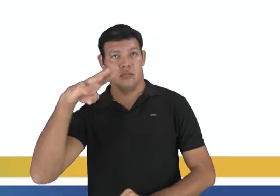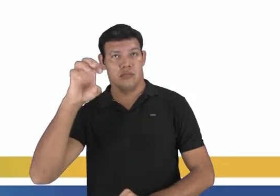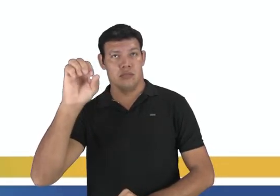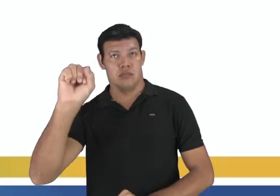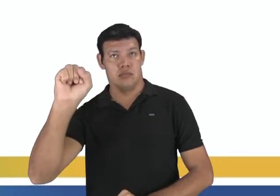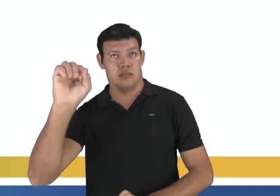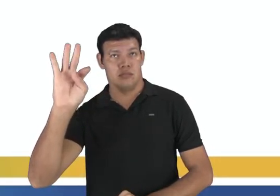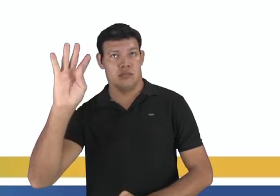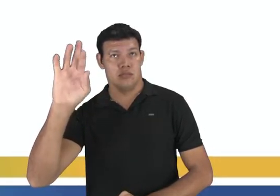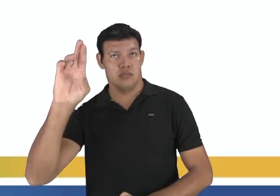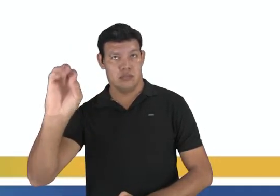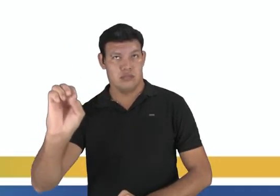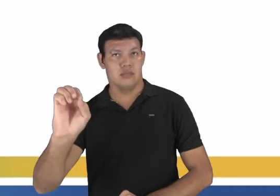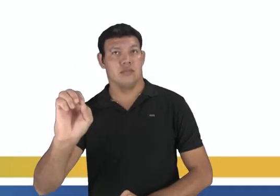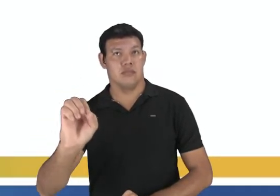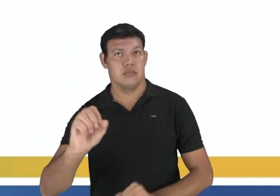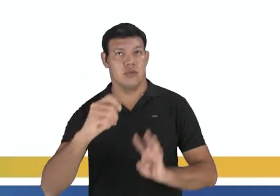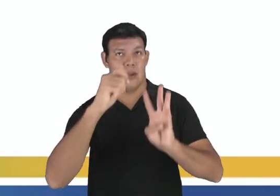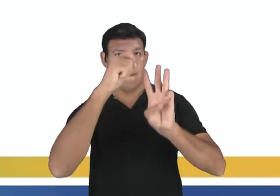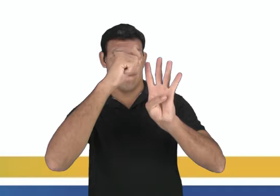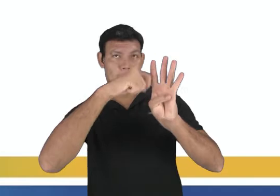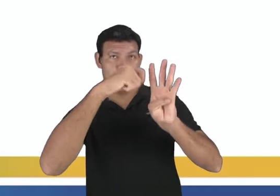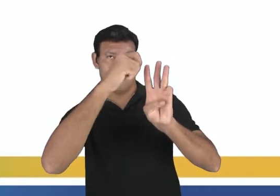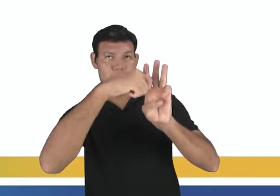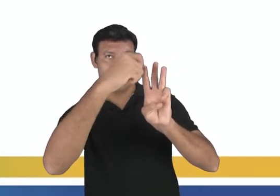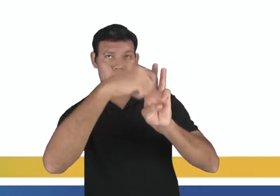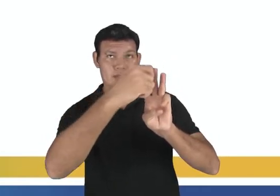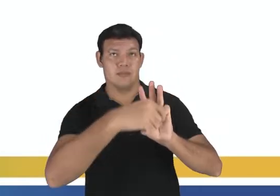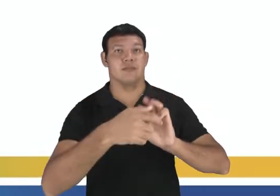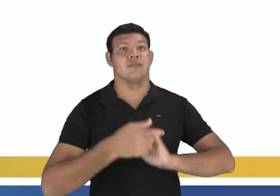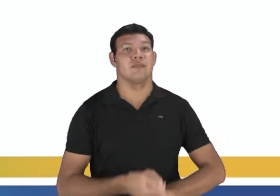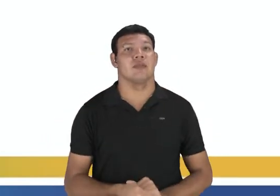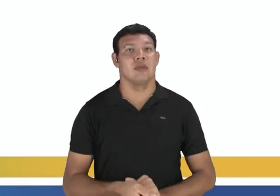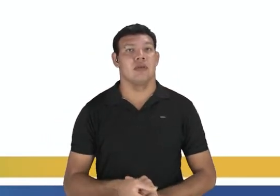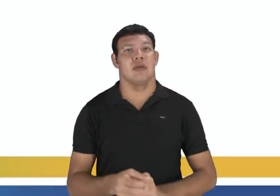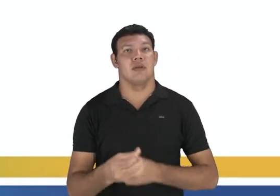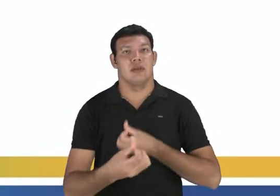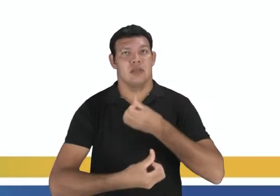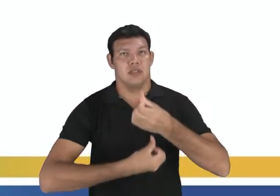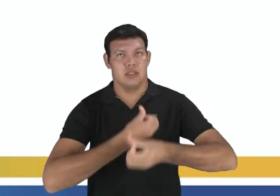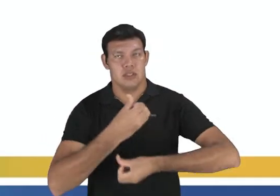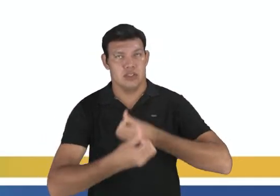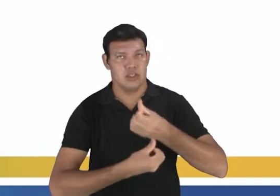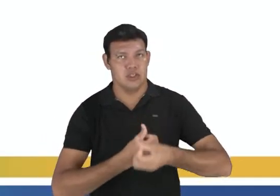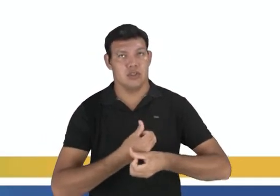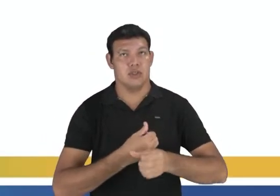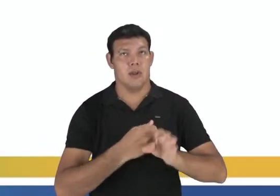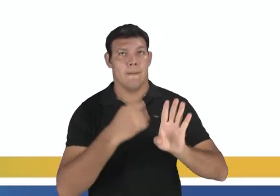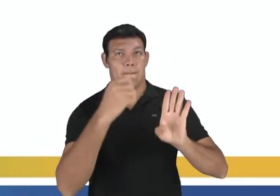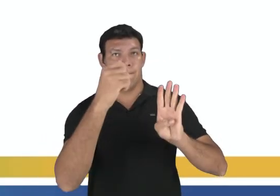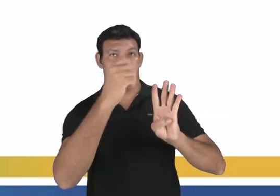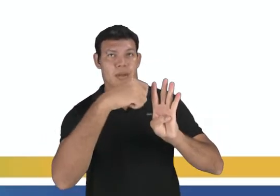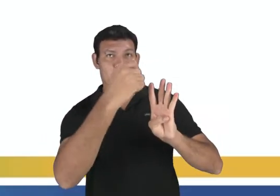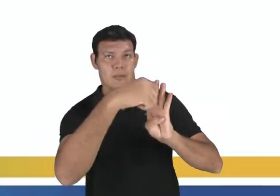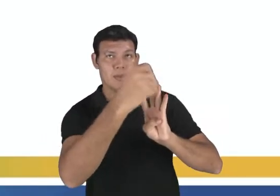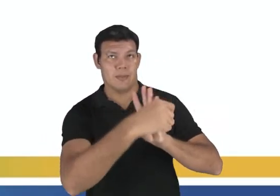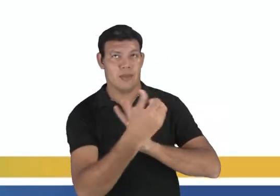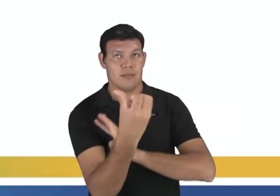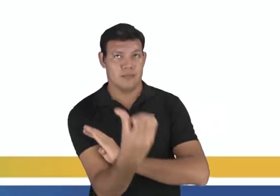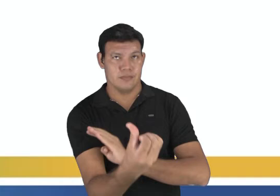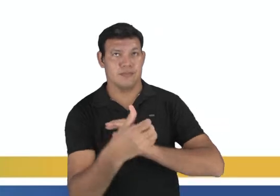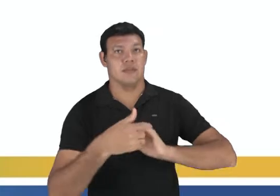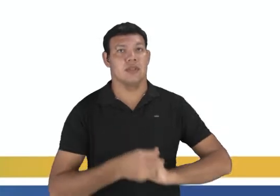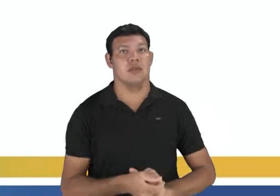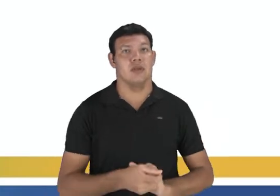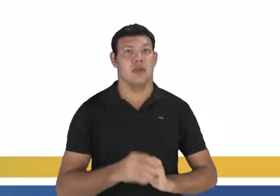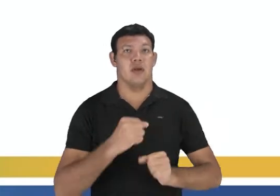ano ele tem equivalente a 365 dias. Um outro exemplo que nós temos é em relação